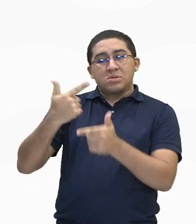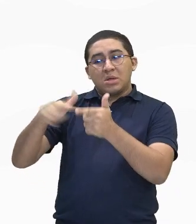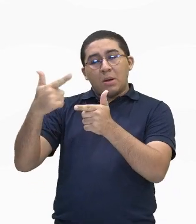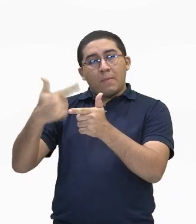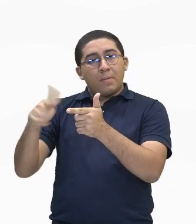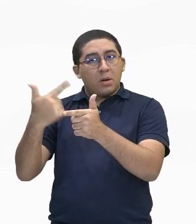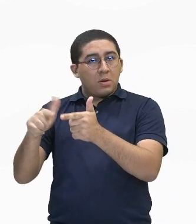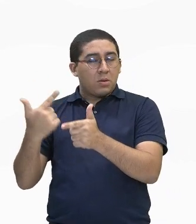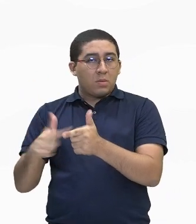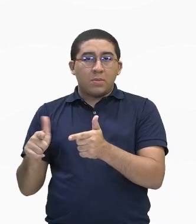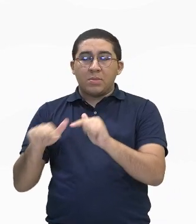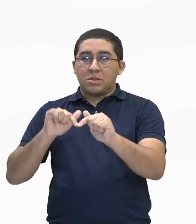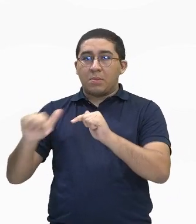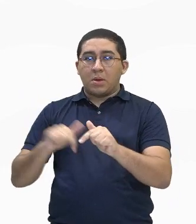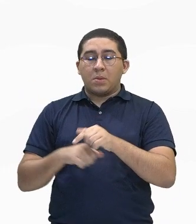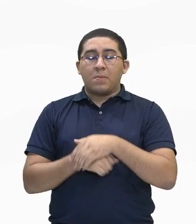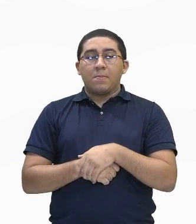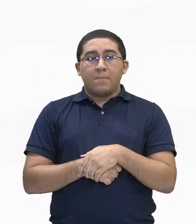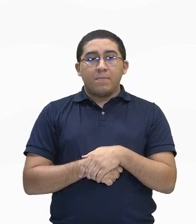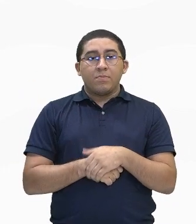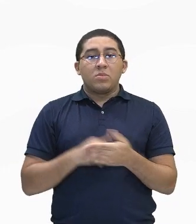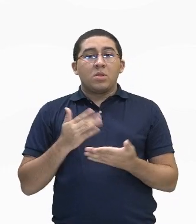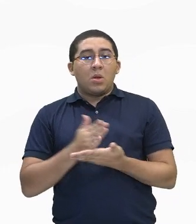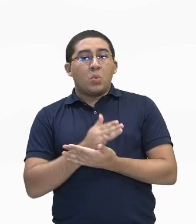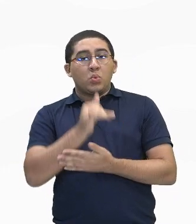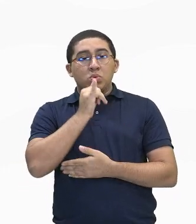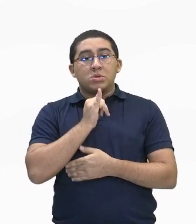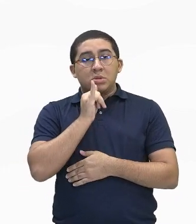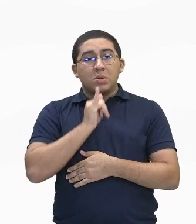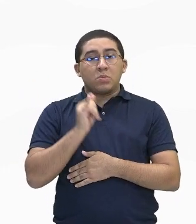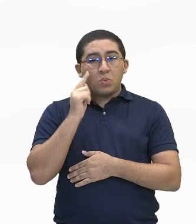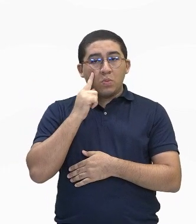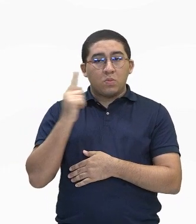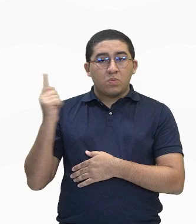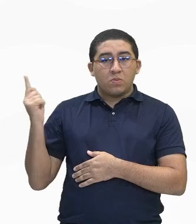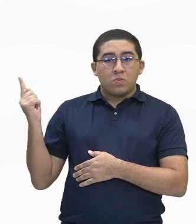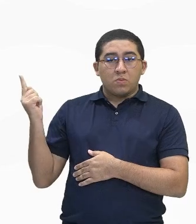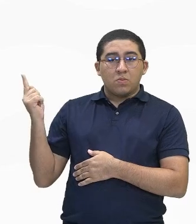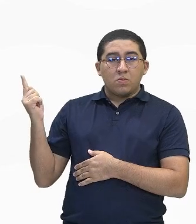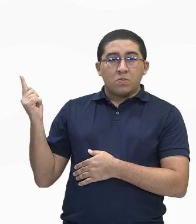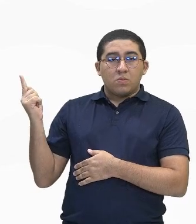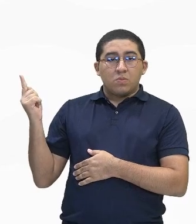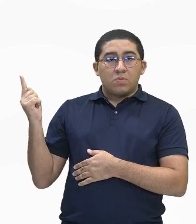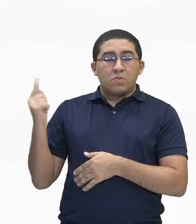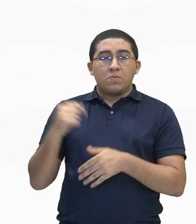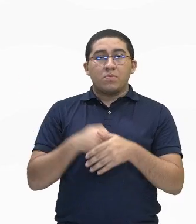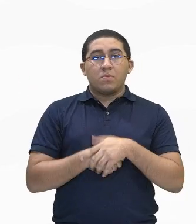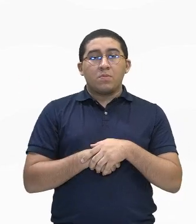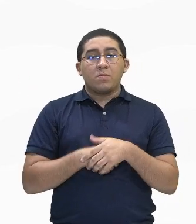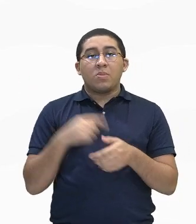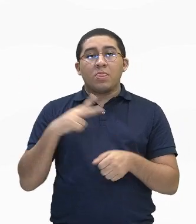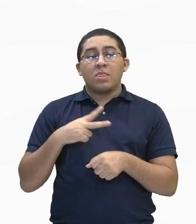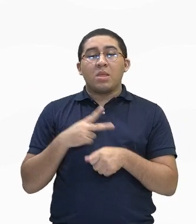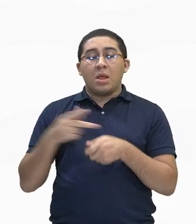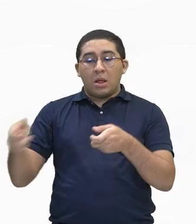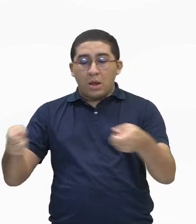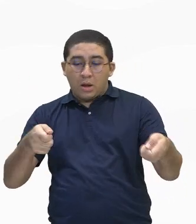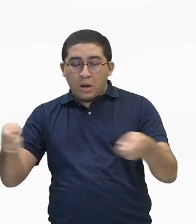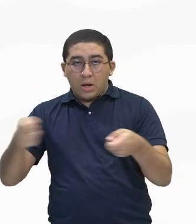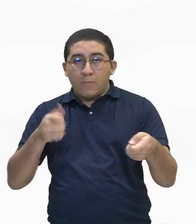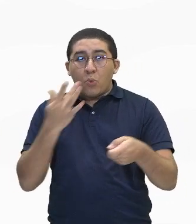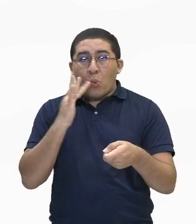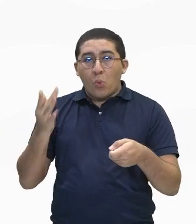como a professora mencionou, alguns exemplos desse tipo de trabalho simples são os trabalhos nos garimpos ilegais de ouro,